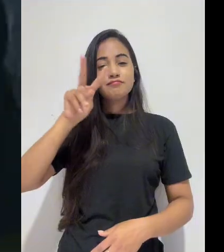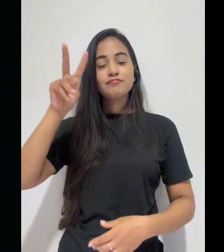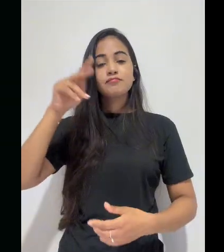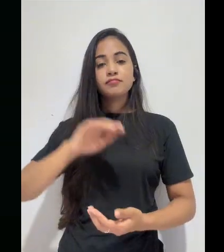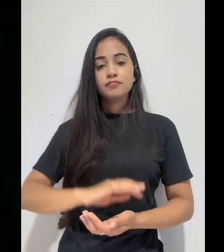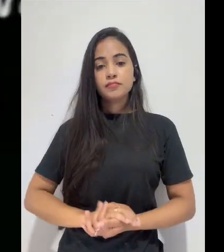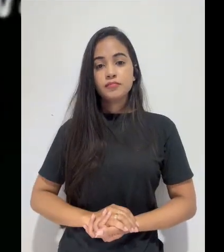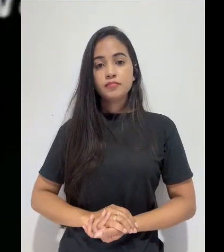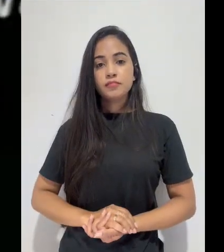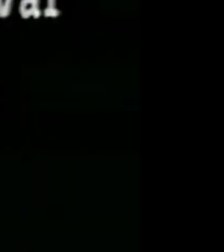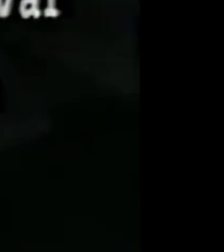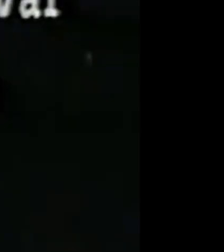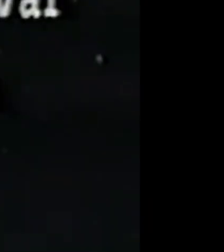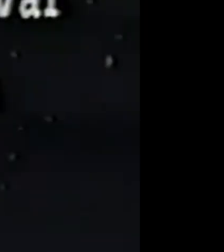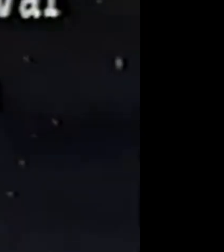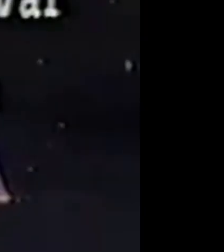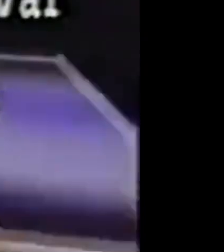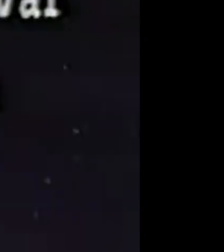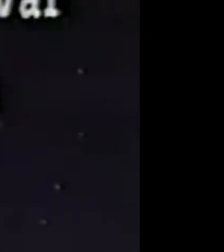histórica.